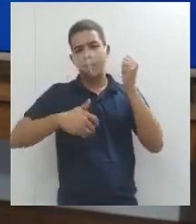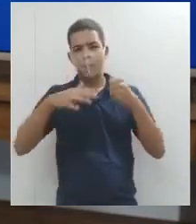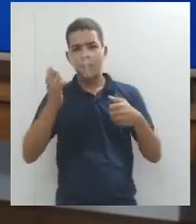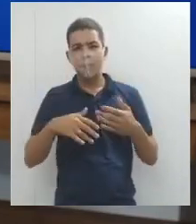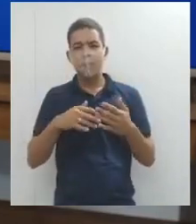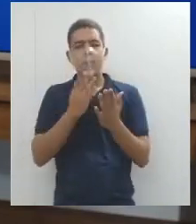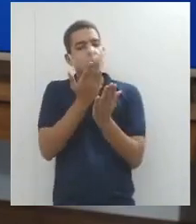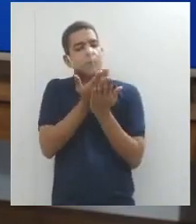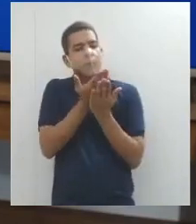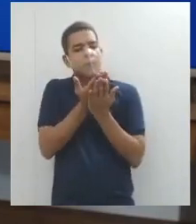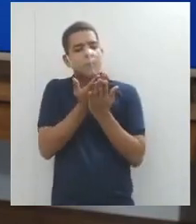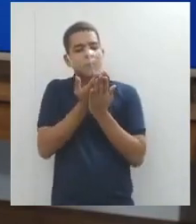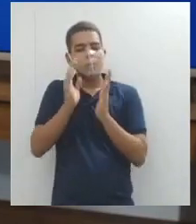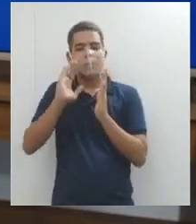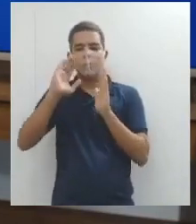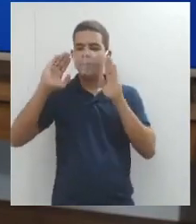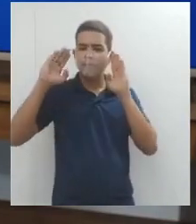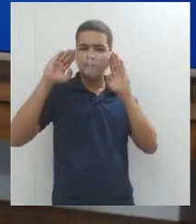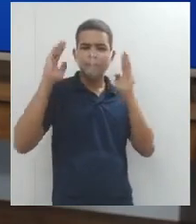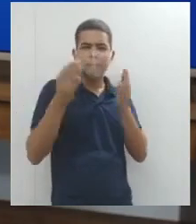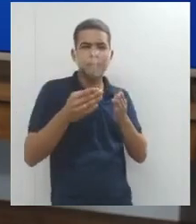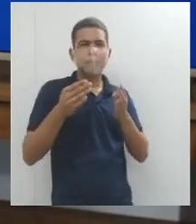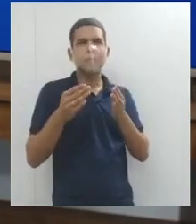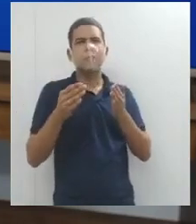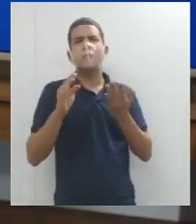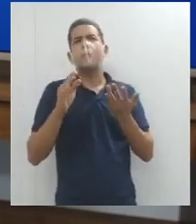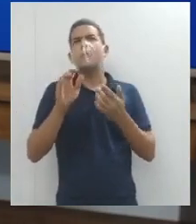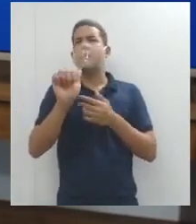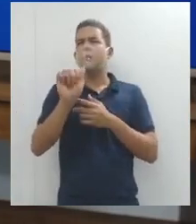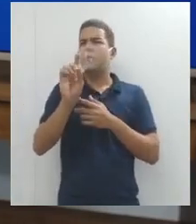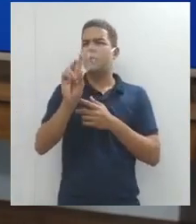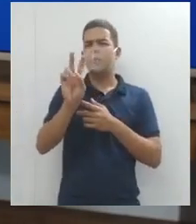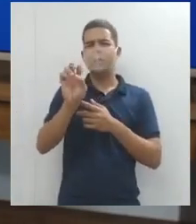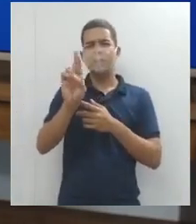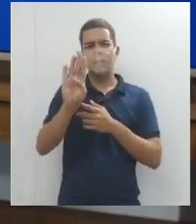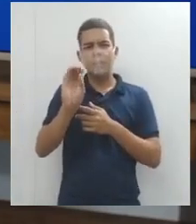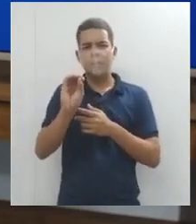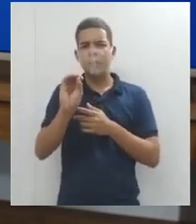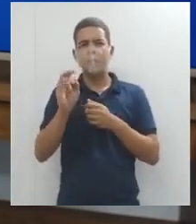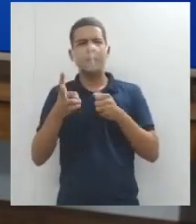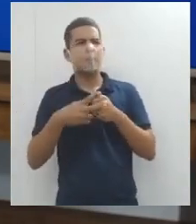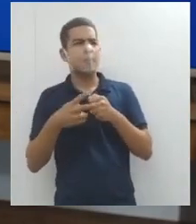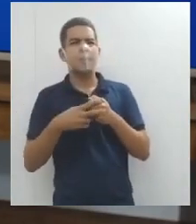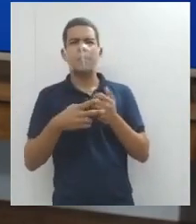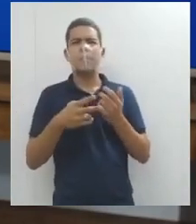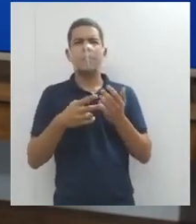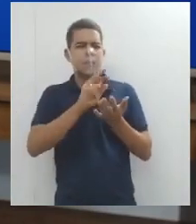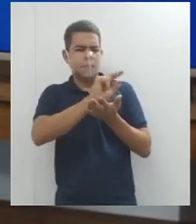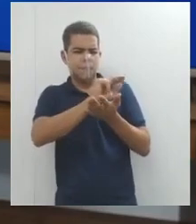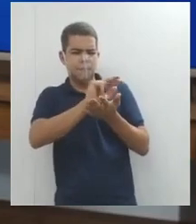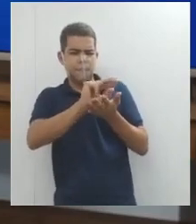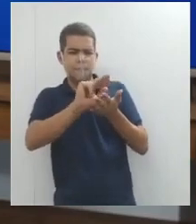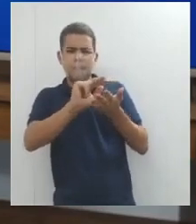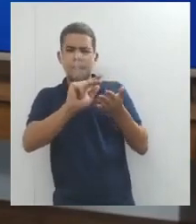esse estudo em cima de o que é advérbio, o que é verbo, o que é substantivo,